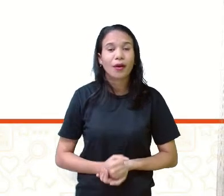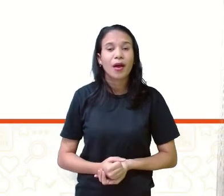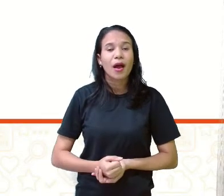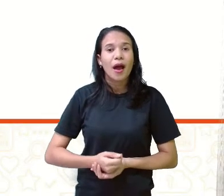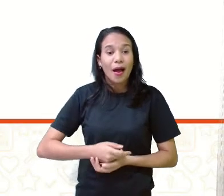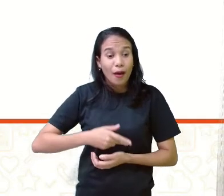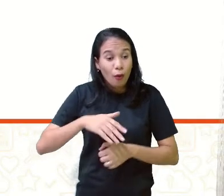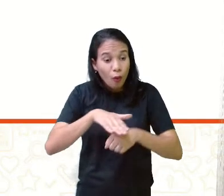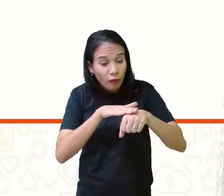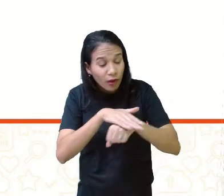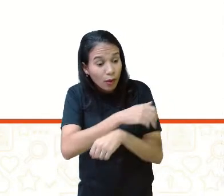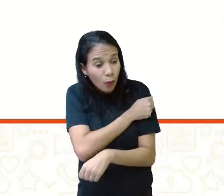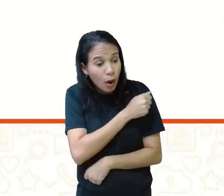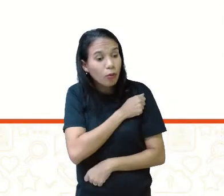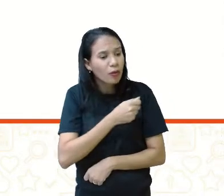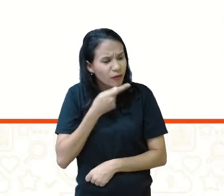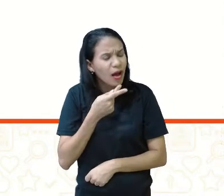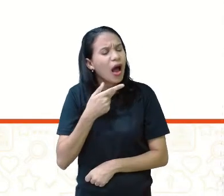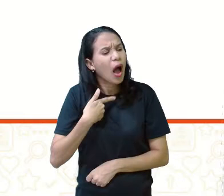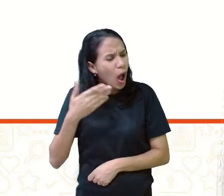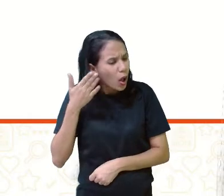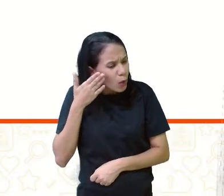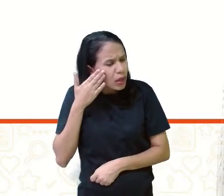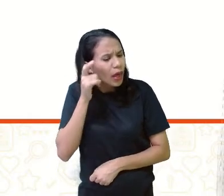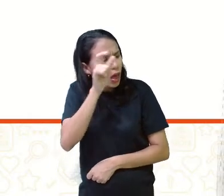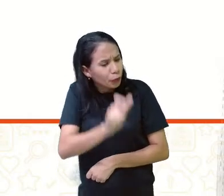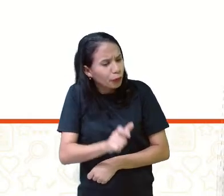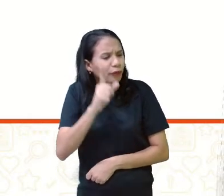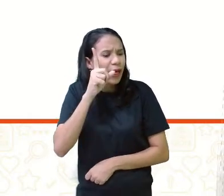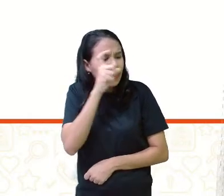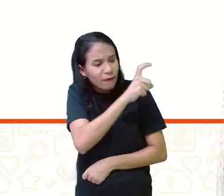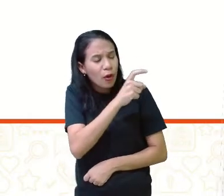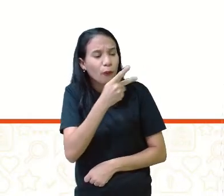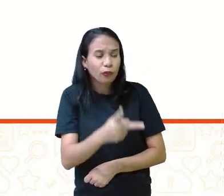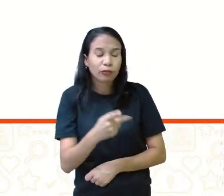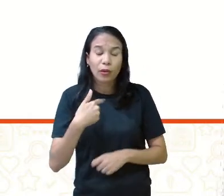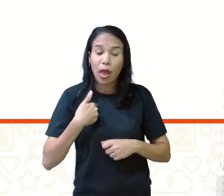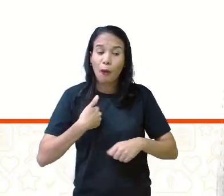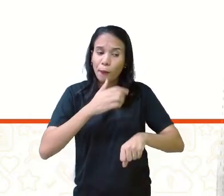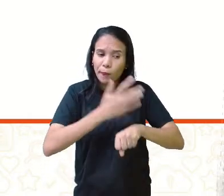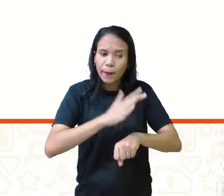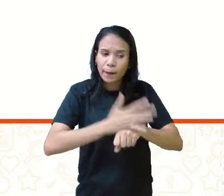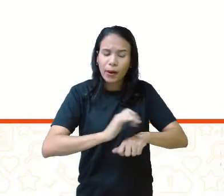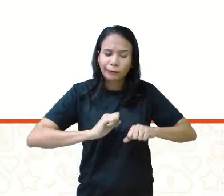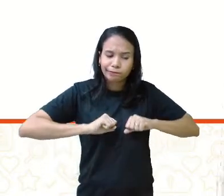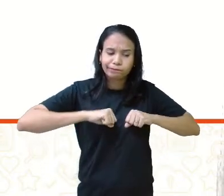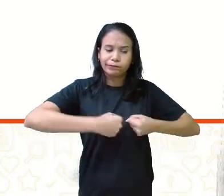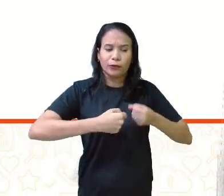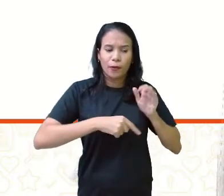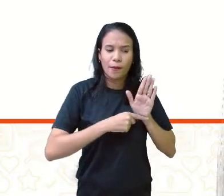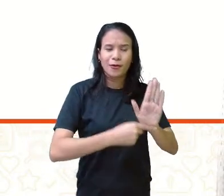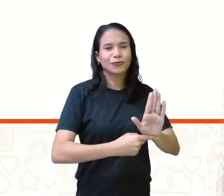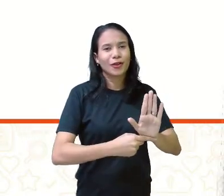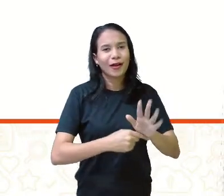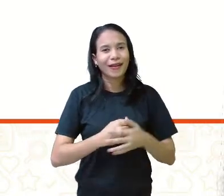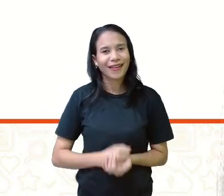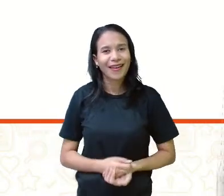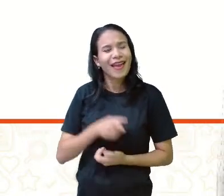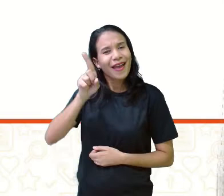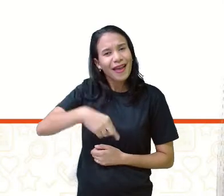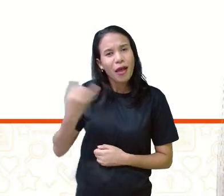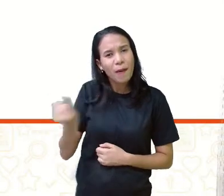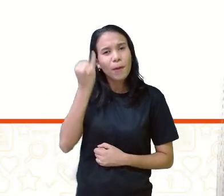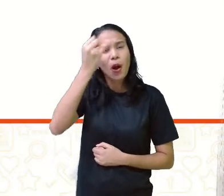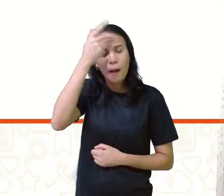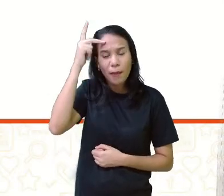Falar ao estudante que você entende a sua dificuldade e que você fará o que for possível para ajudar. Então, é tão importante